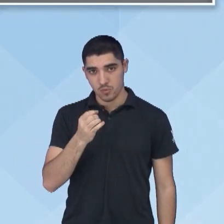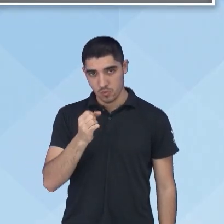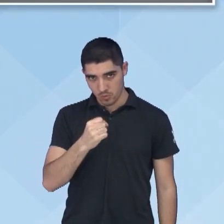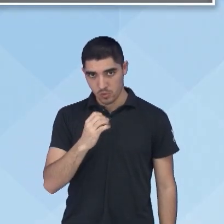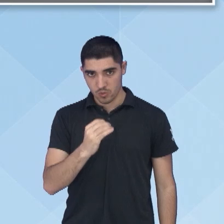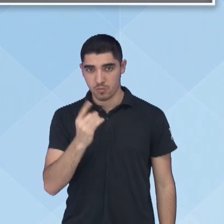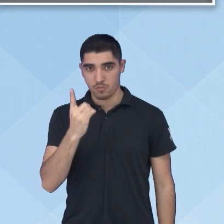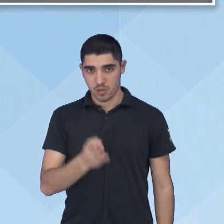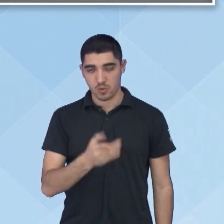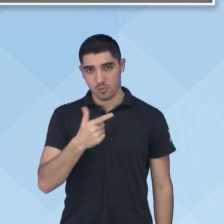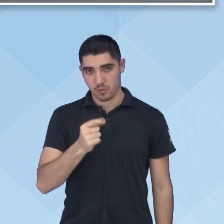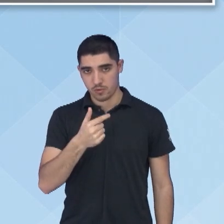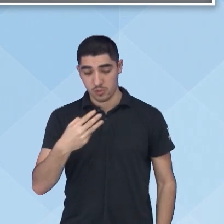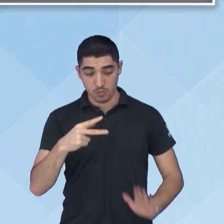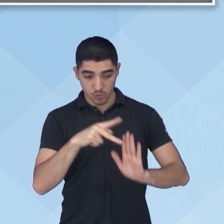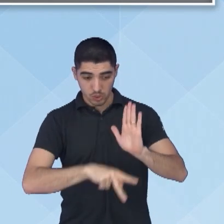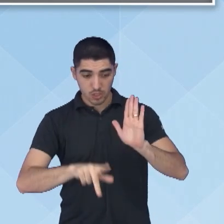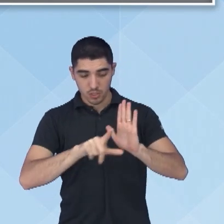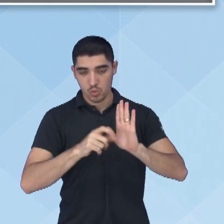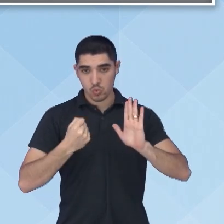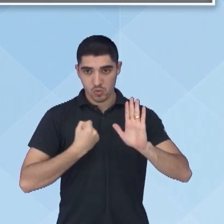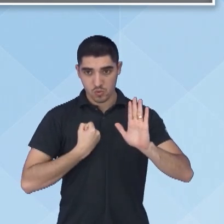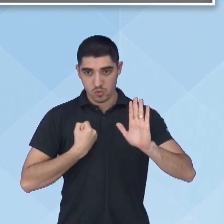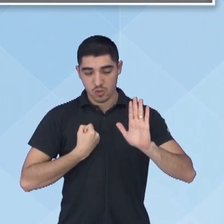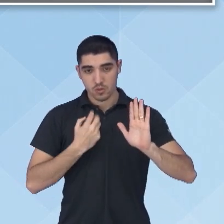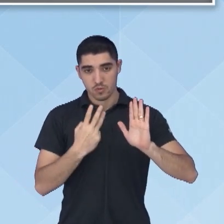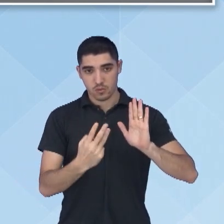10681/2023, projeto de lei número